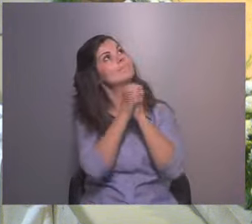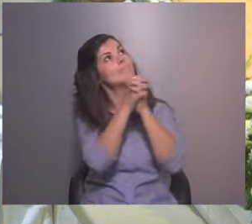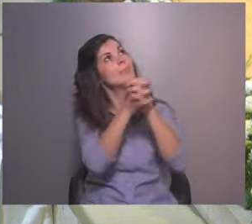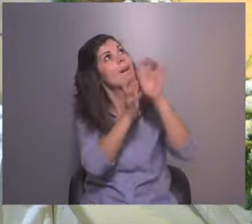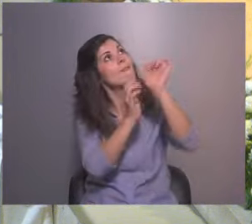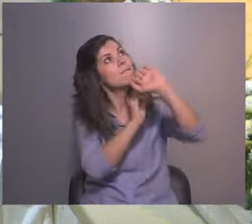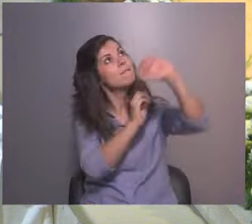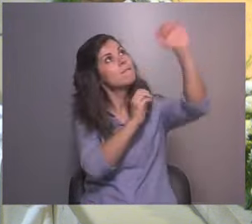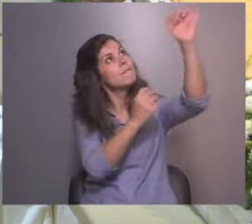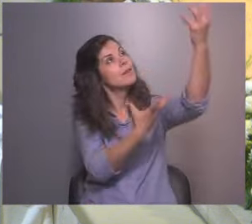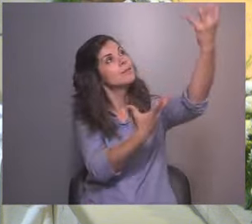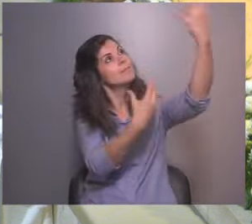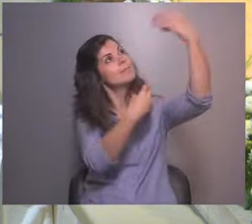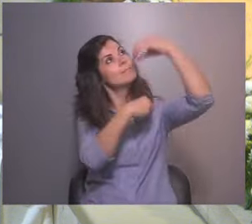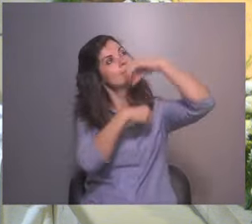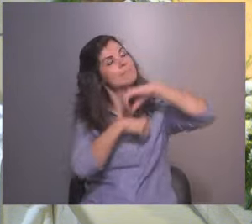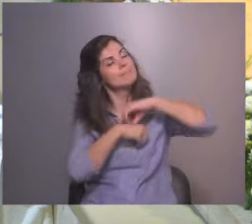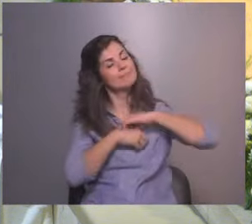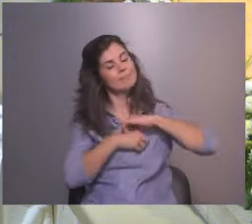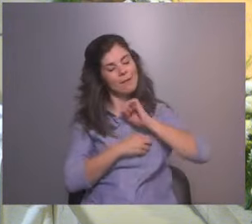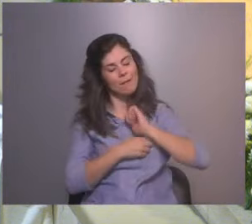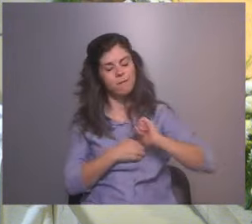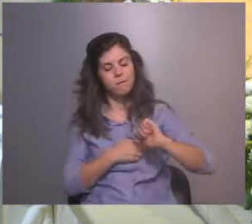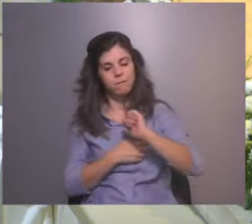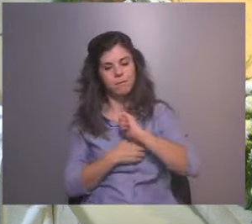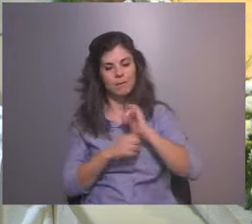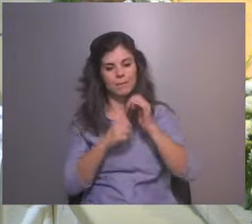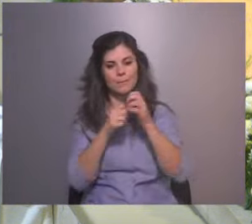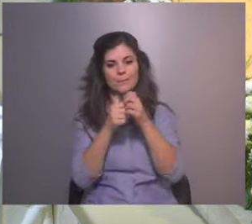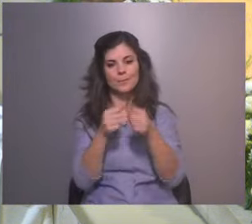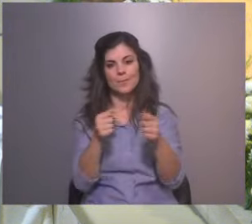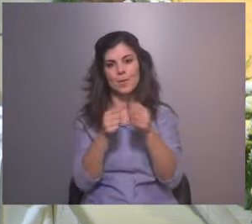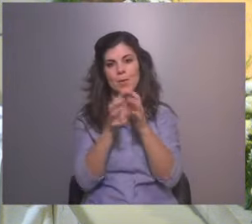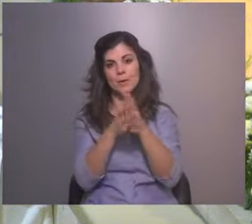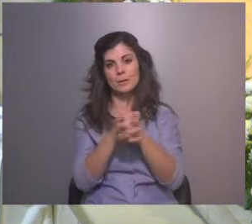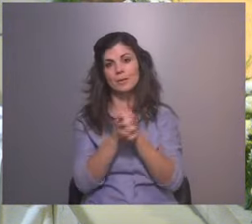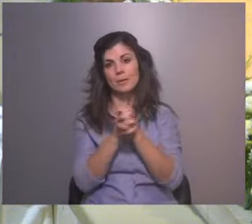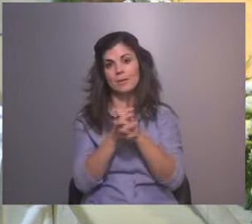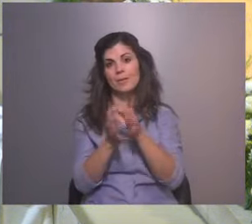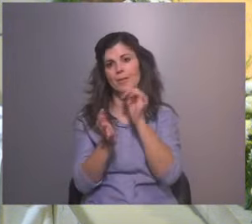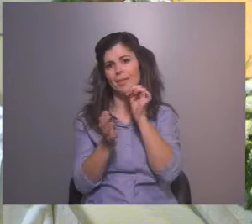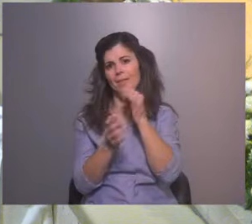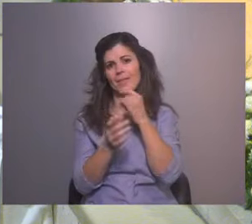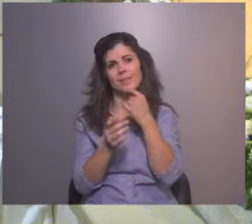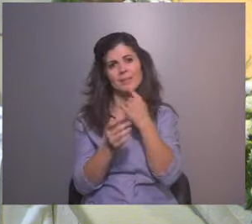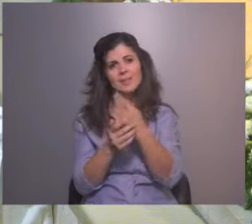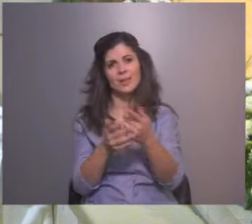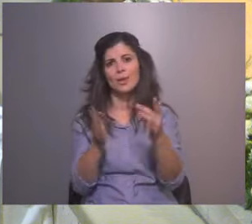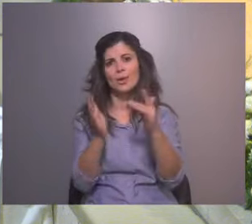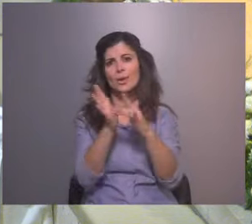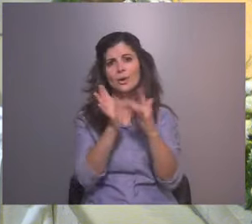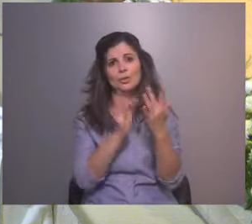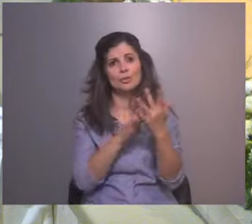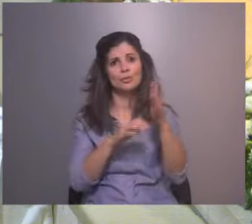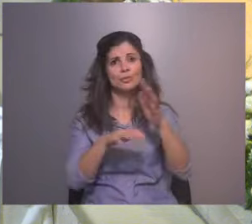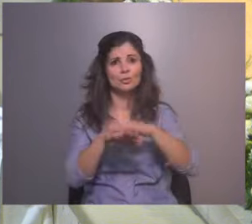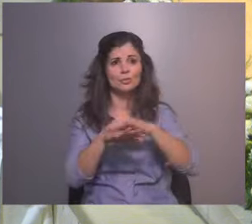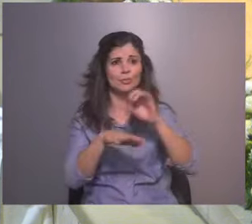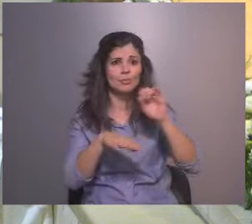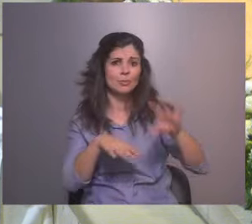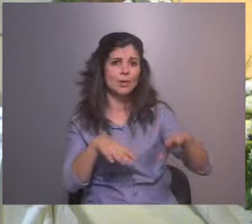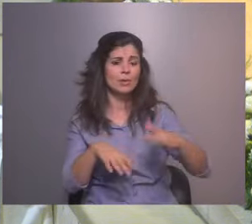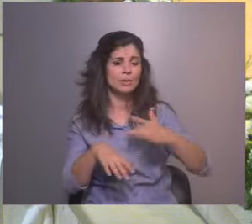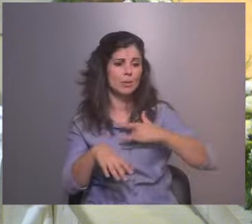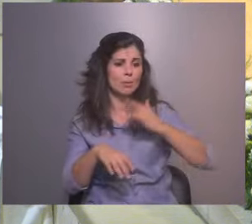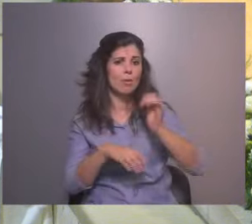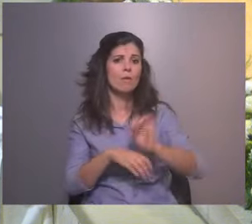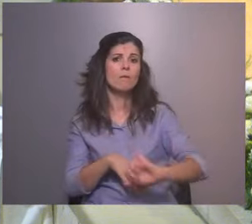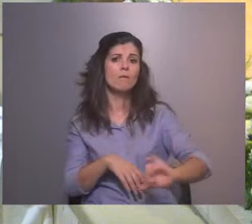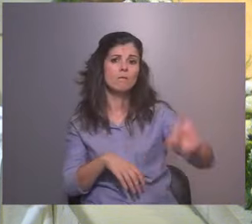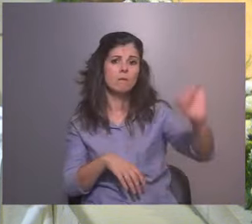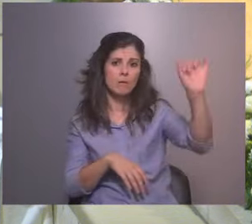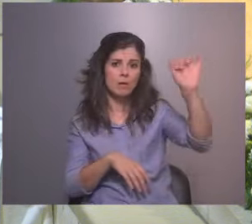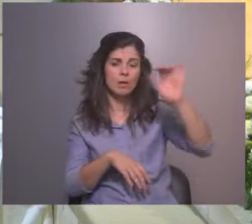1917, ensinou uma oração aos três pastorinhos. Vamos tomá-la hoje e